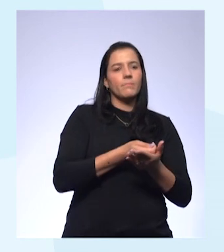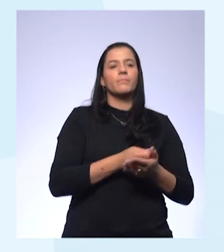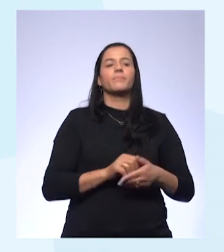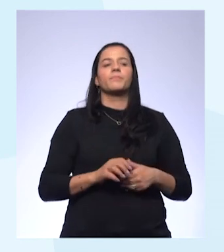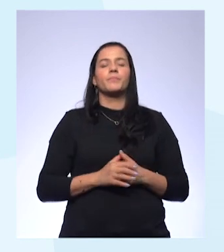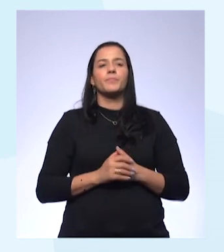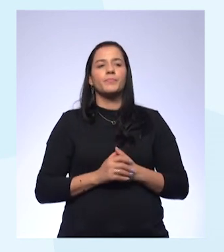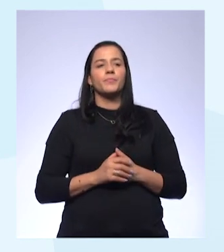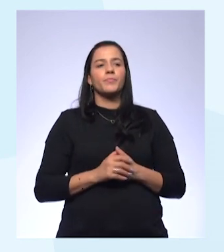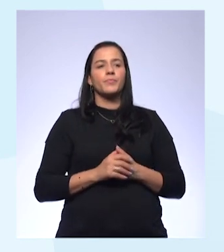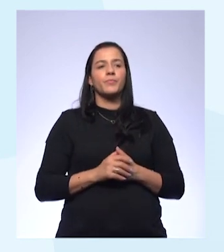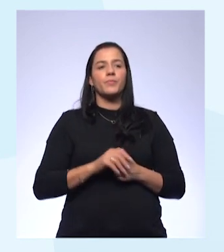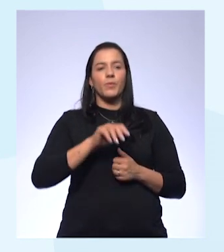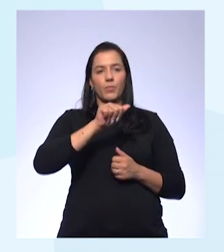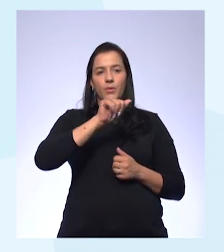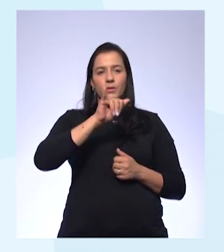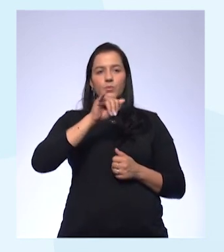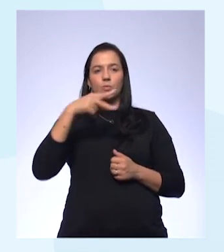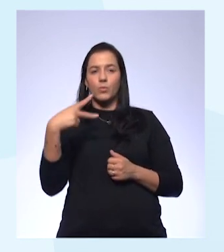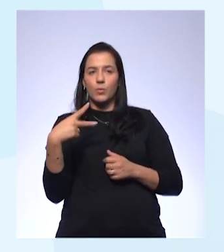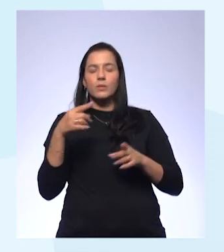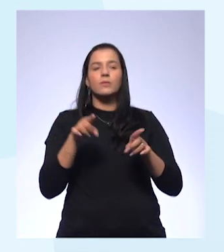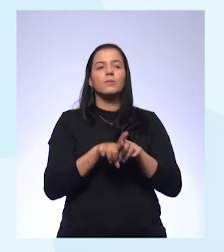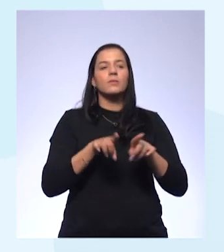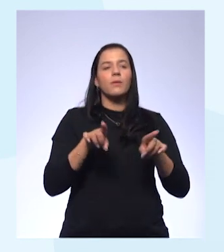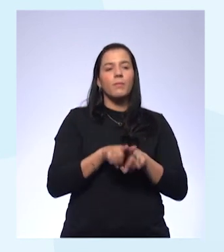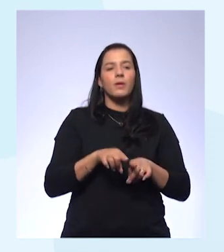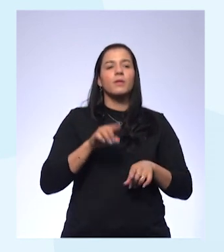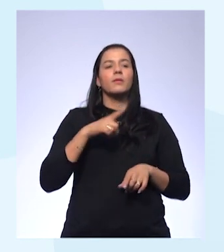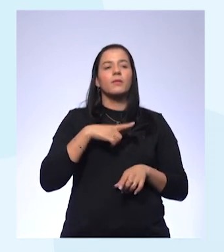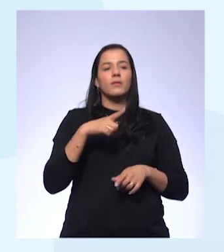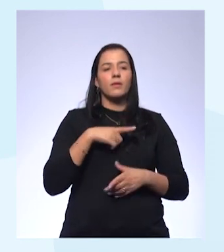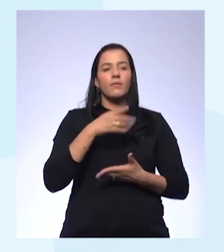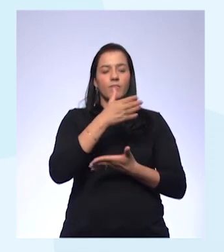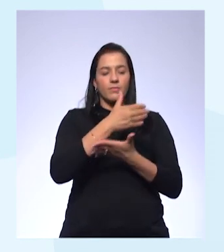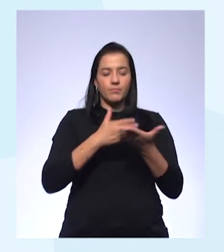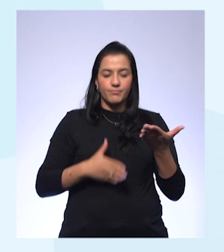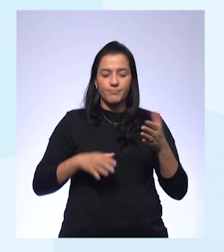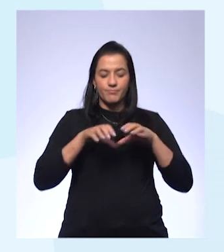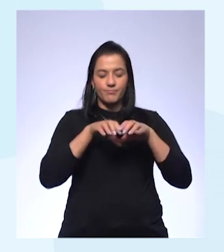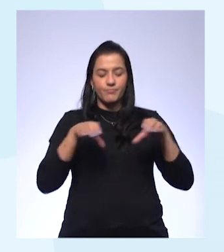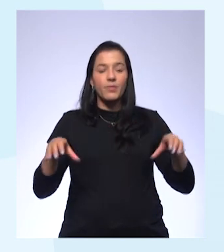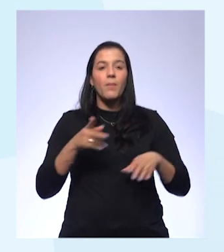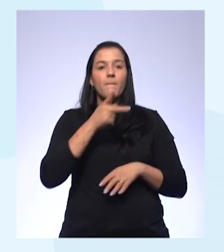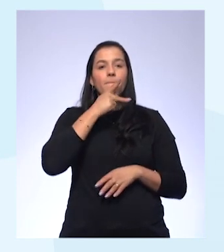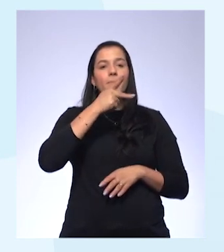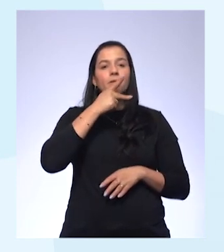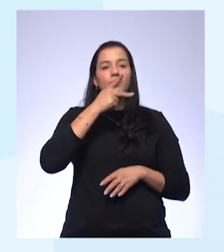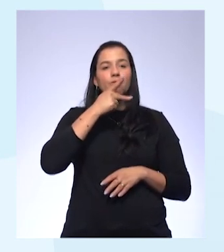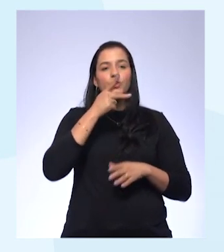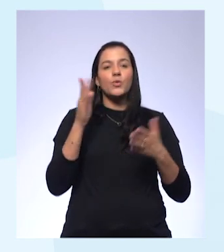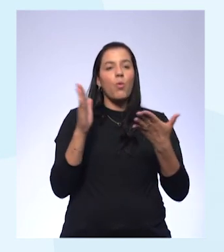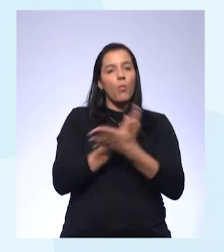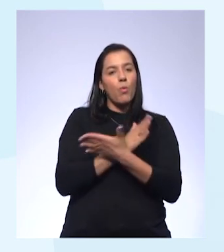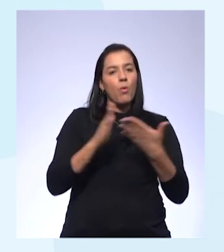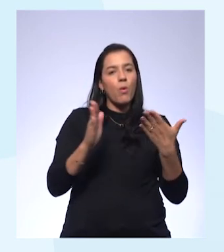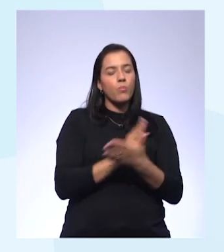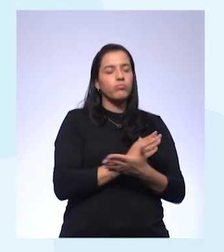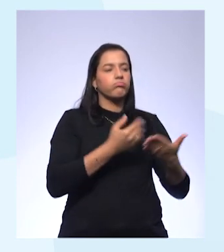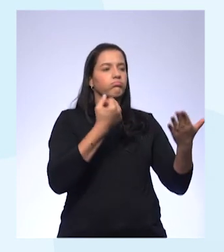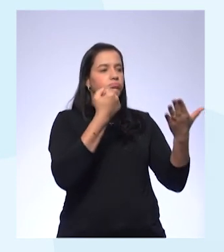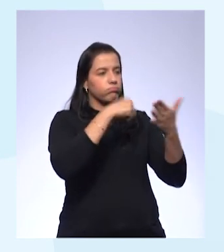publicado. E também o AI-2 prevê o bipartidarismo. Nesse momento, muitos partidos políticos foram fechados, foram cassados,